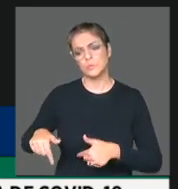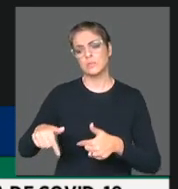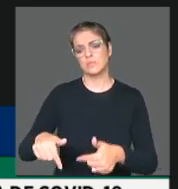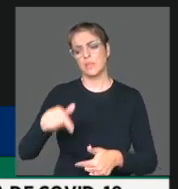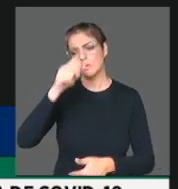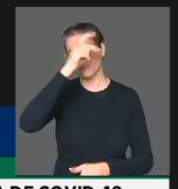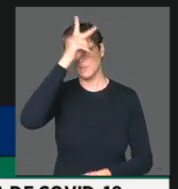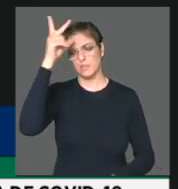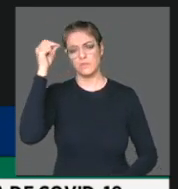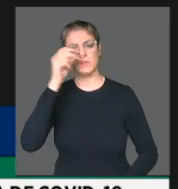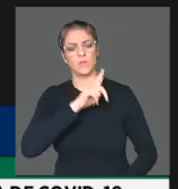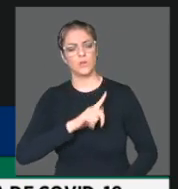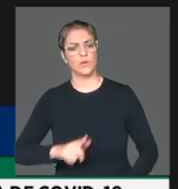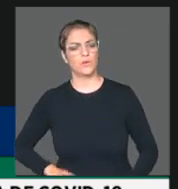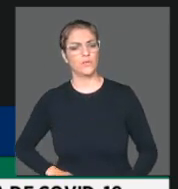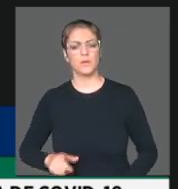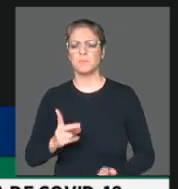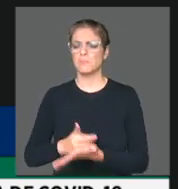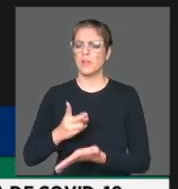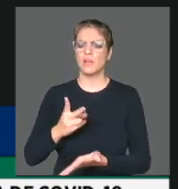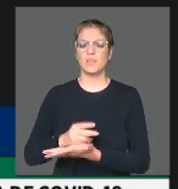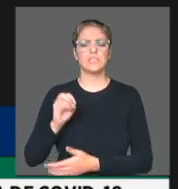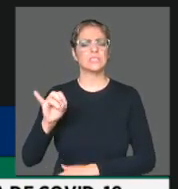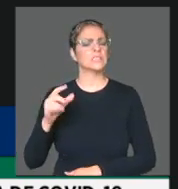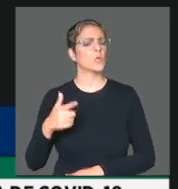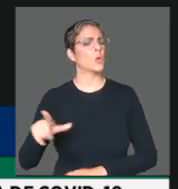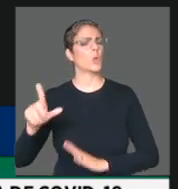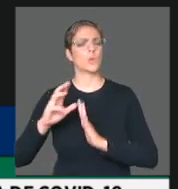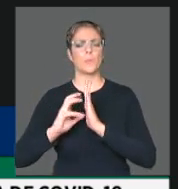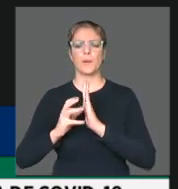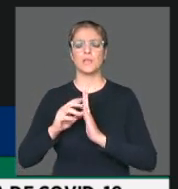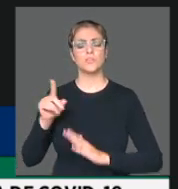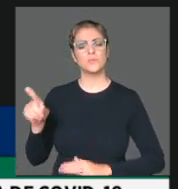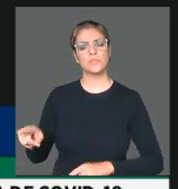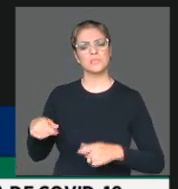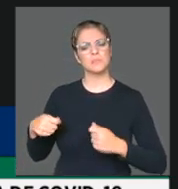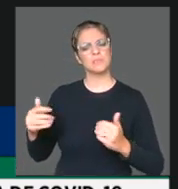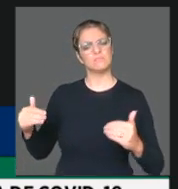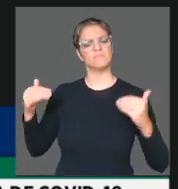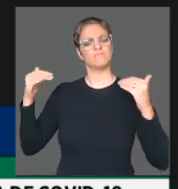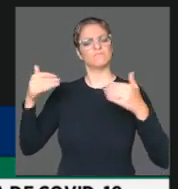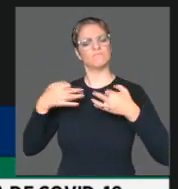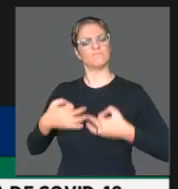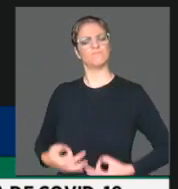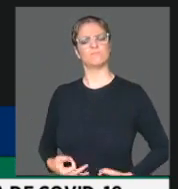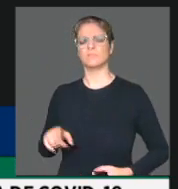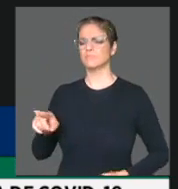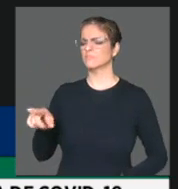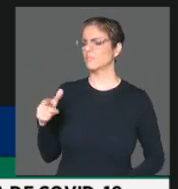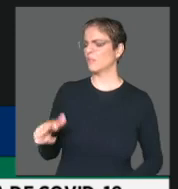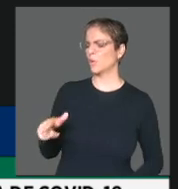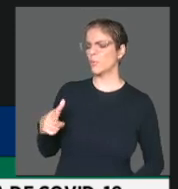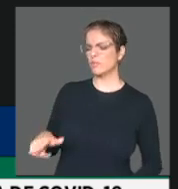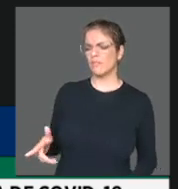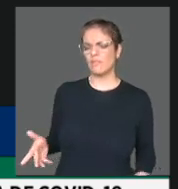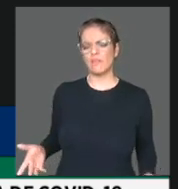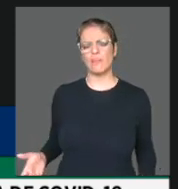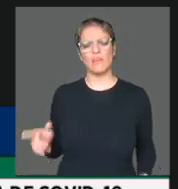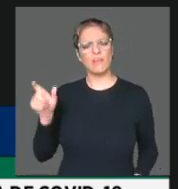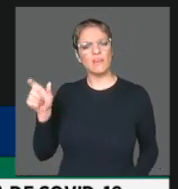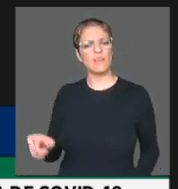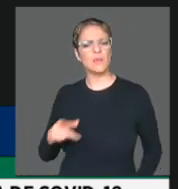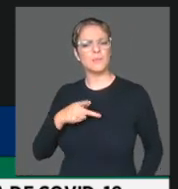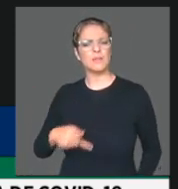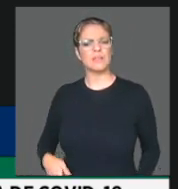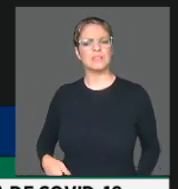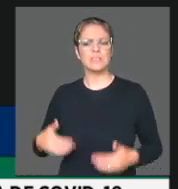prefeitos e governadores, mesmo que de partidos de oposição. O senhor deveria ter grandeza, mas o senhor não tem. Presidente, o senhor se comporta